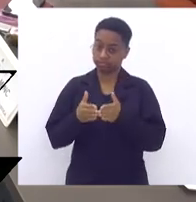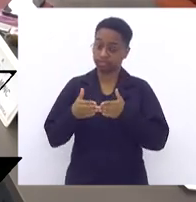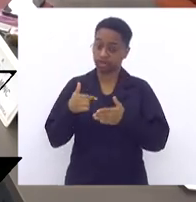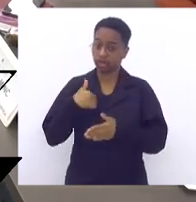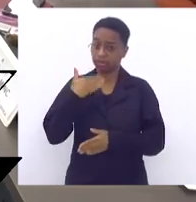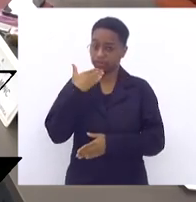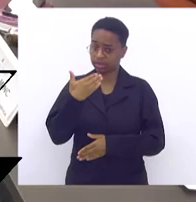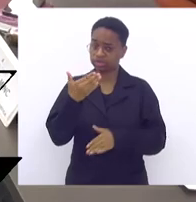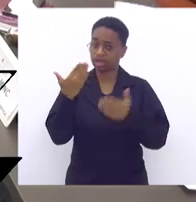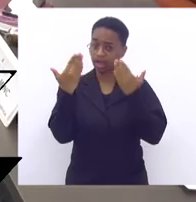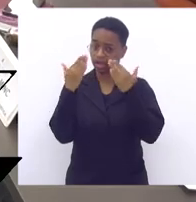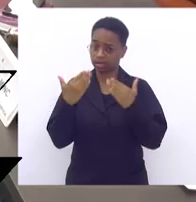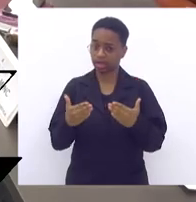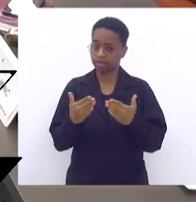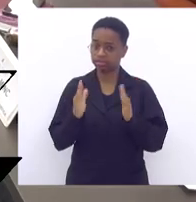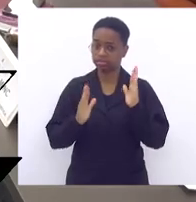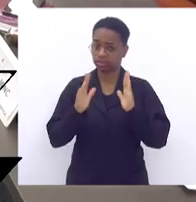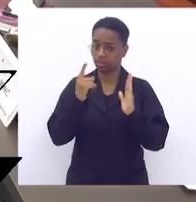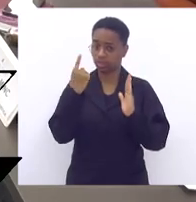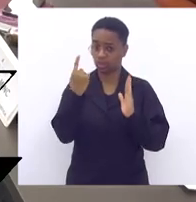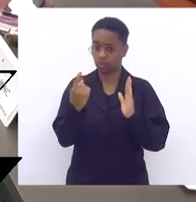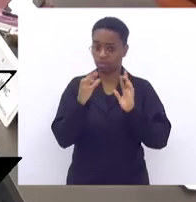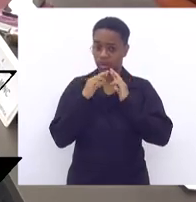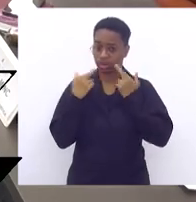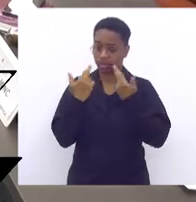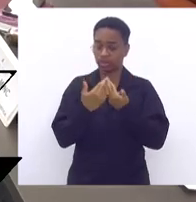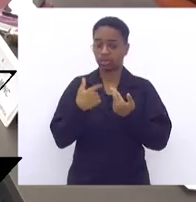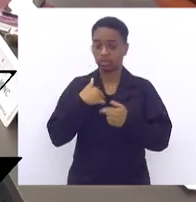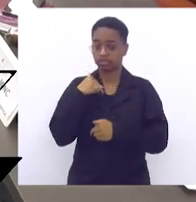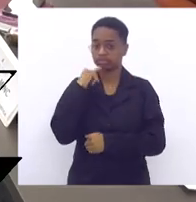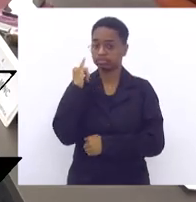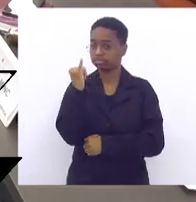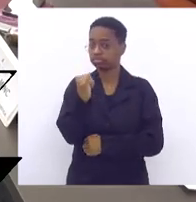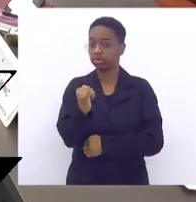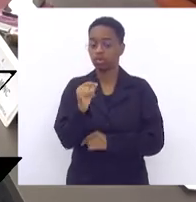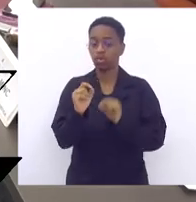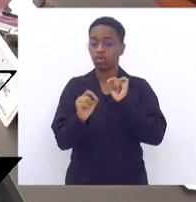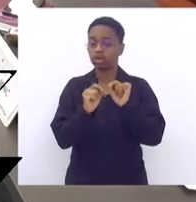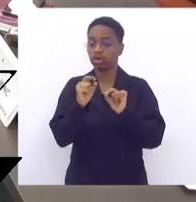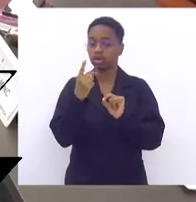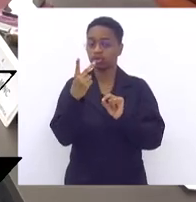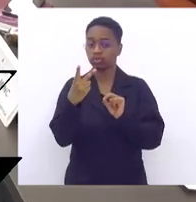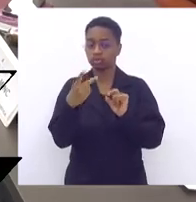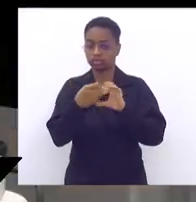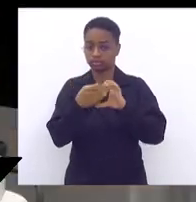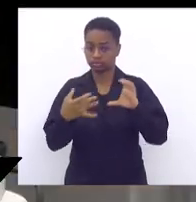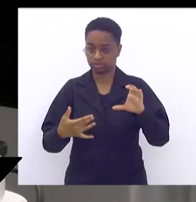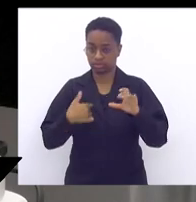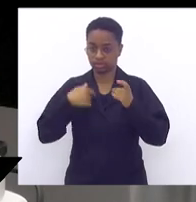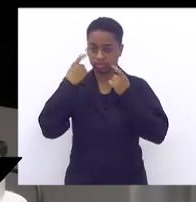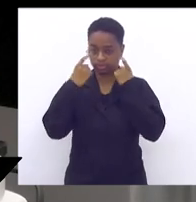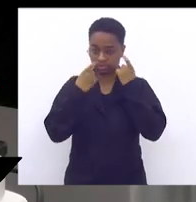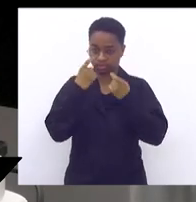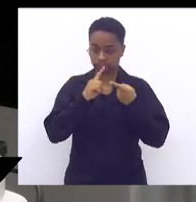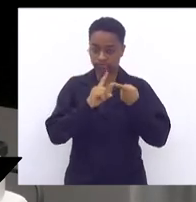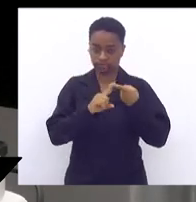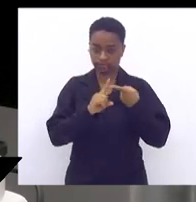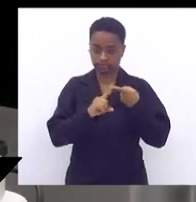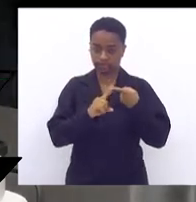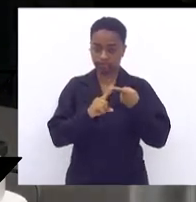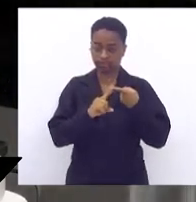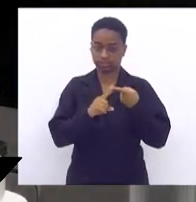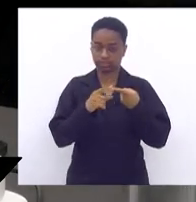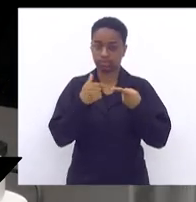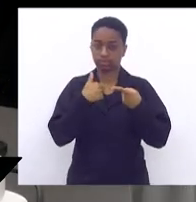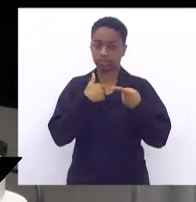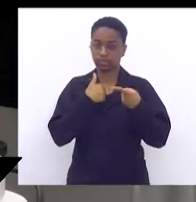uma vista por uma sessão e vou te dizer quais seriam os dois aspectos. Um que eu gostaria